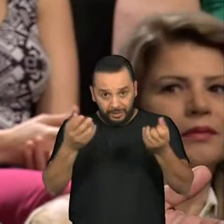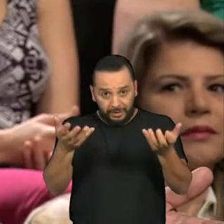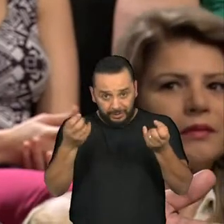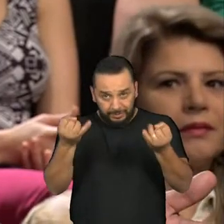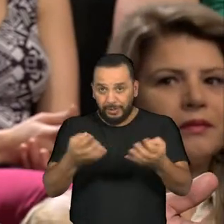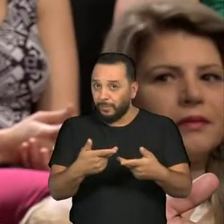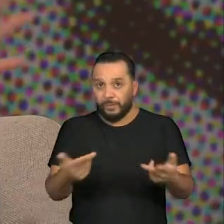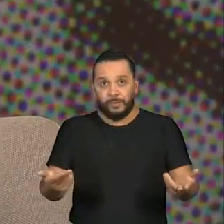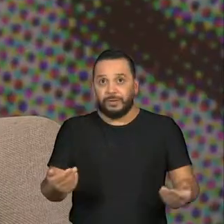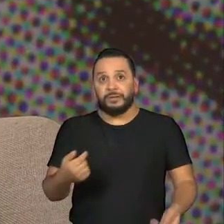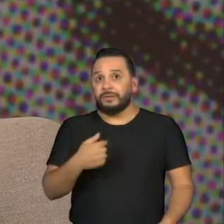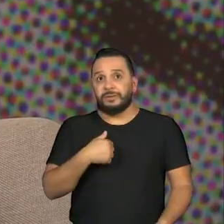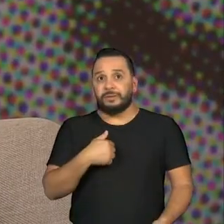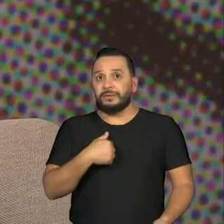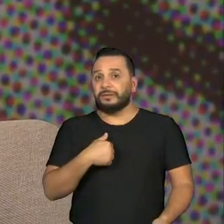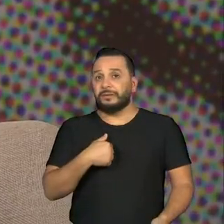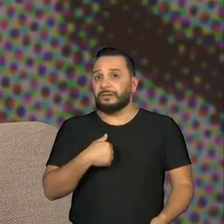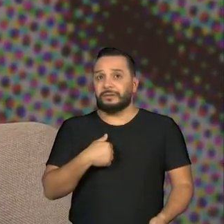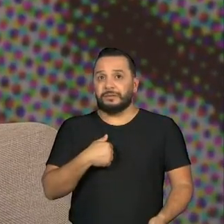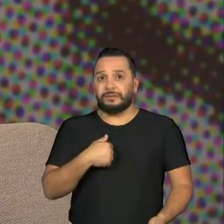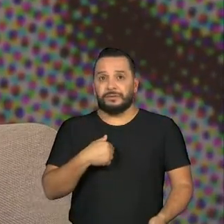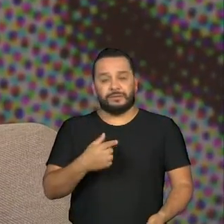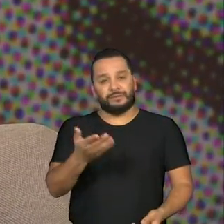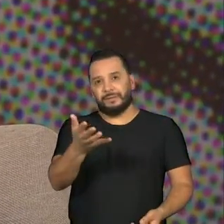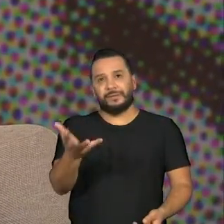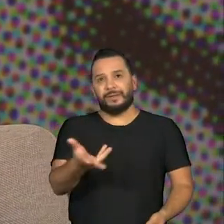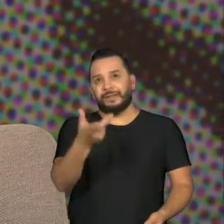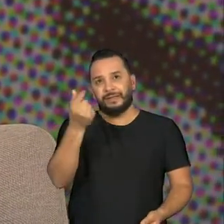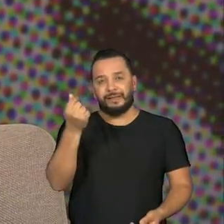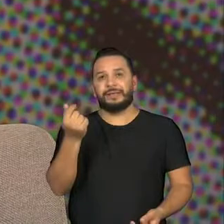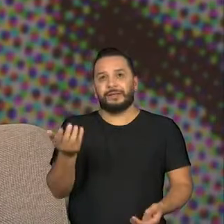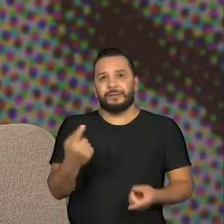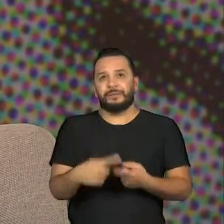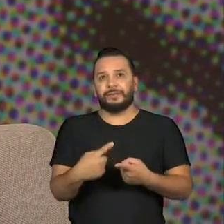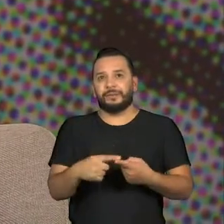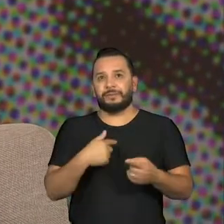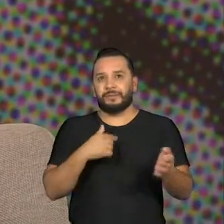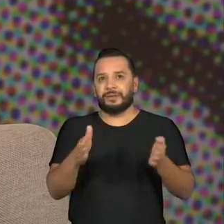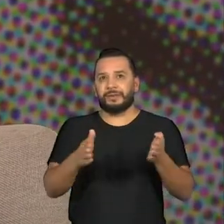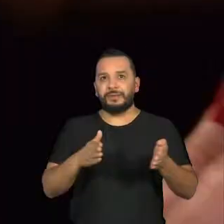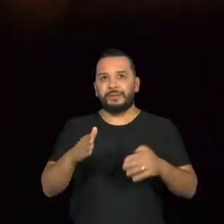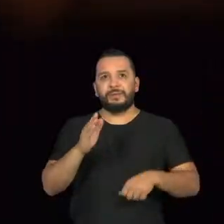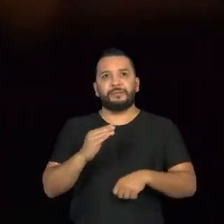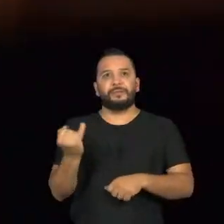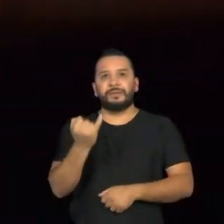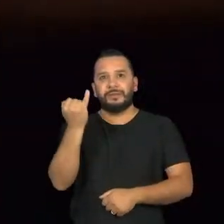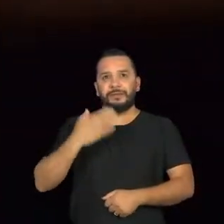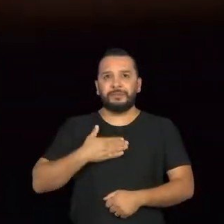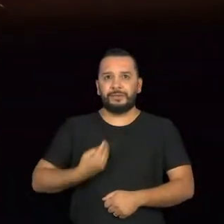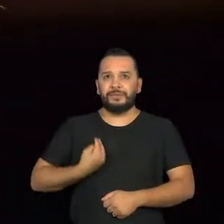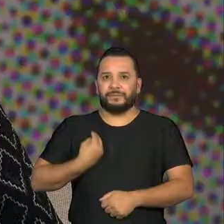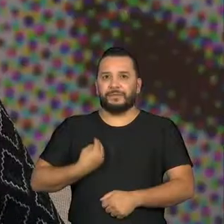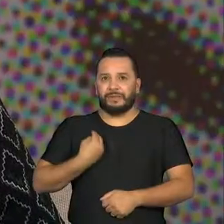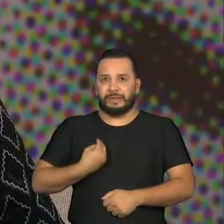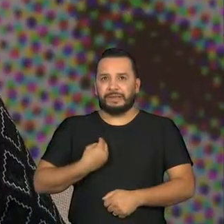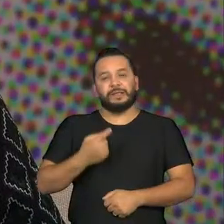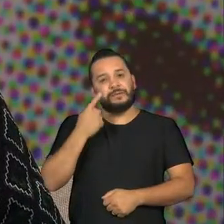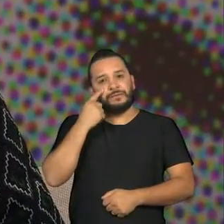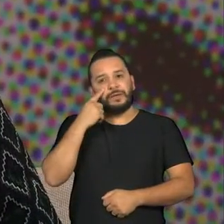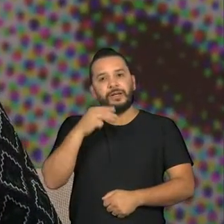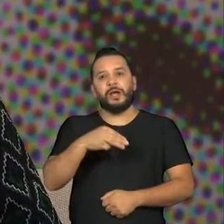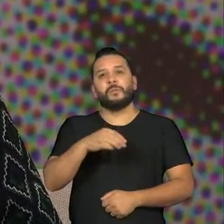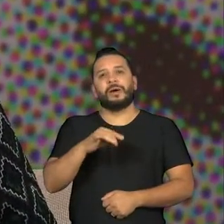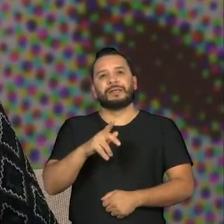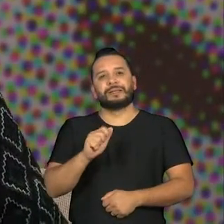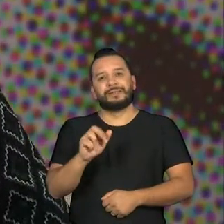coisa? Não, só queria falar, tão lindo isso, porque foi uma fase tão importante da vida e tão bonito ver o Moacir falar,